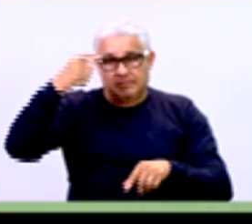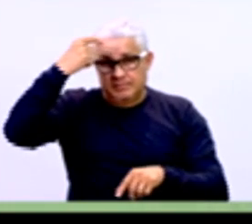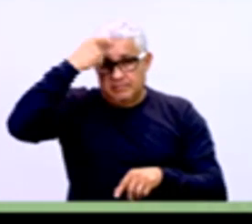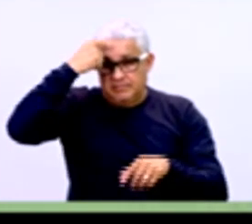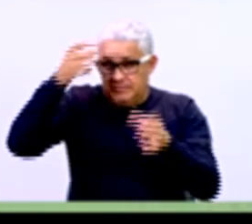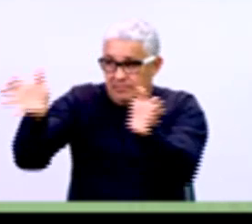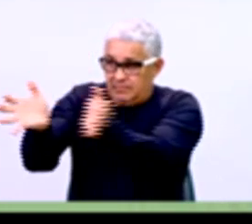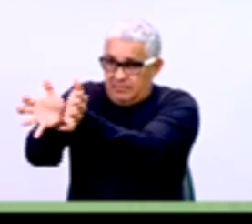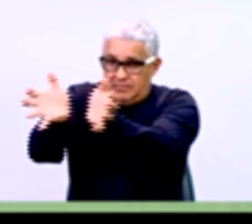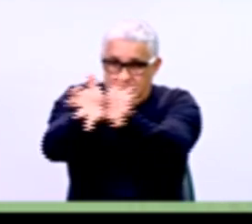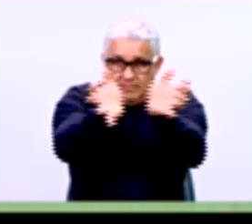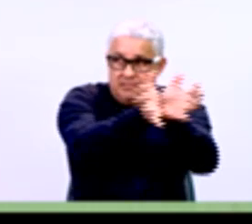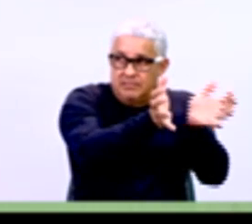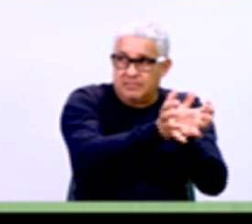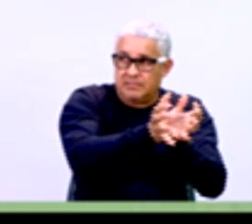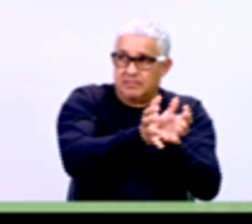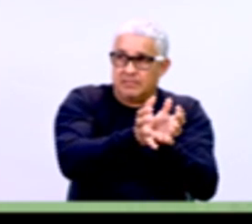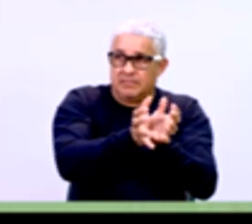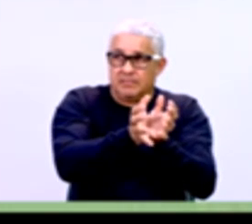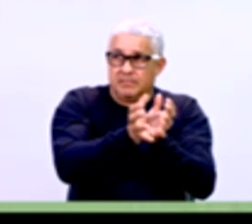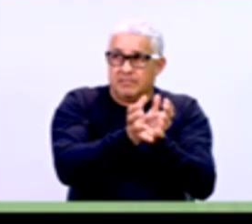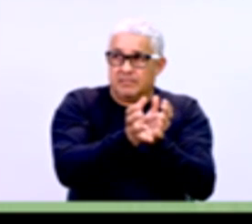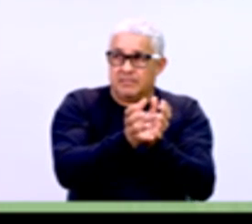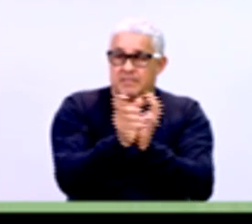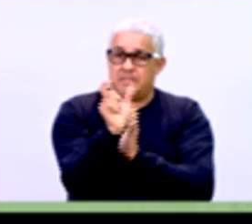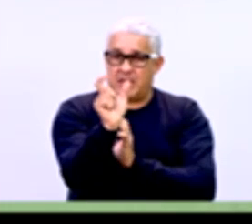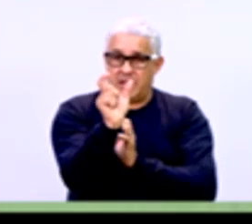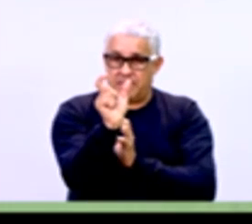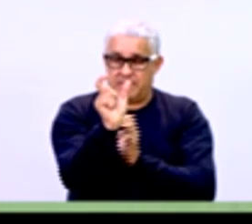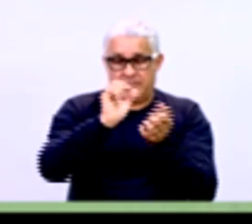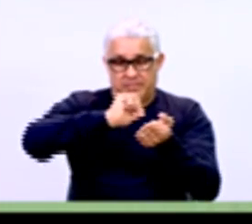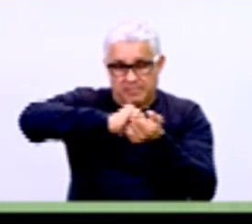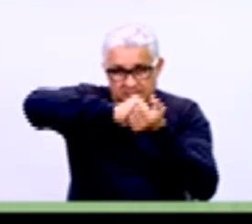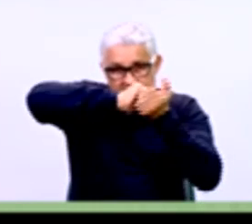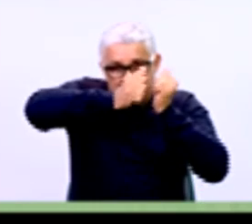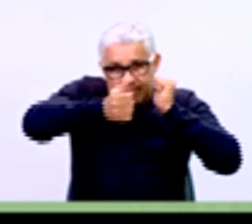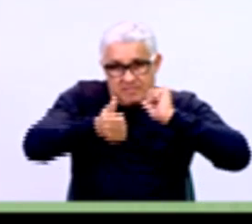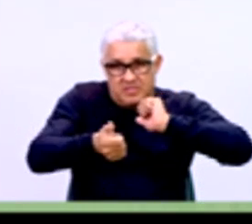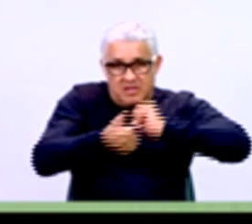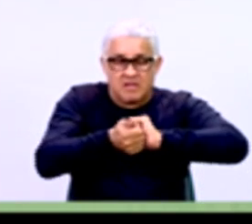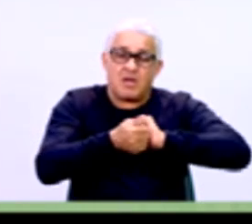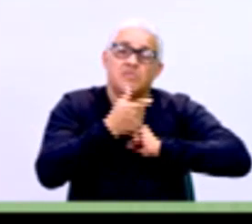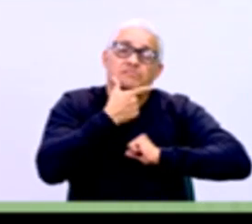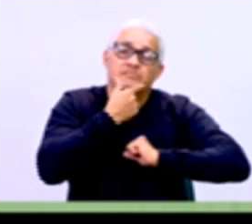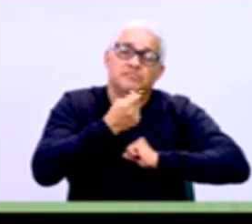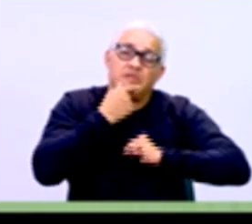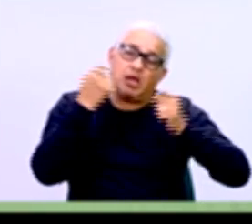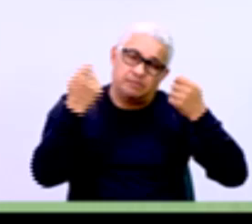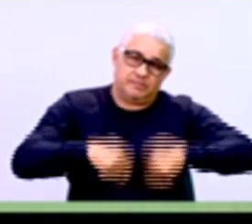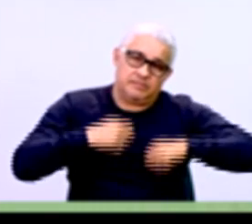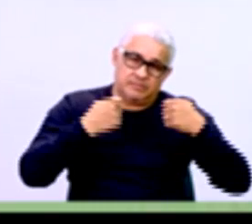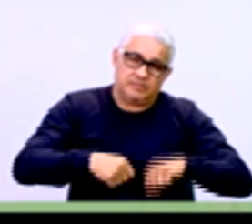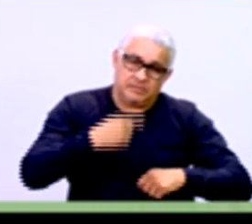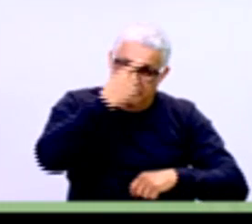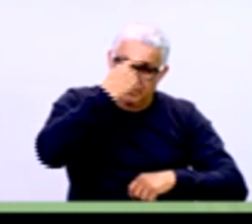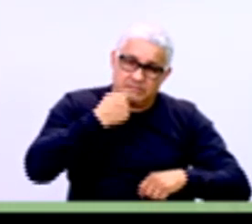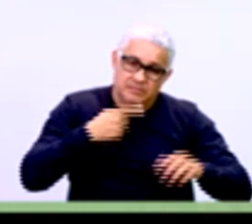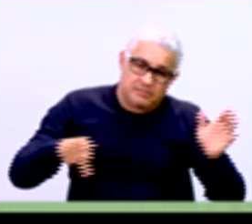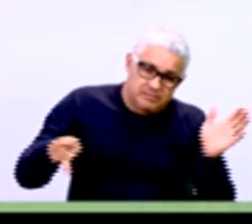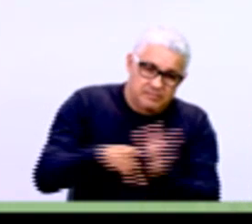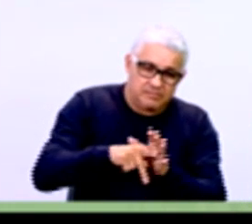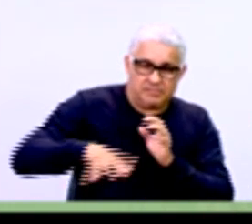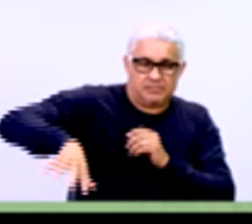coletiva. Aqui a palavra-chave é isso, gente, o ajustamento do homem e suas necessidades às características do